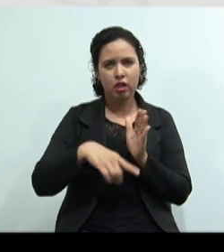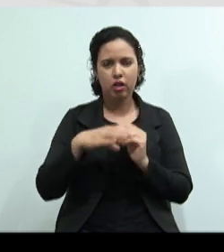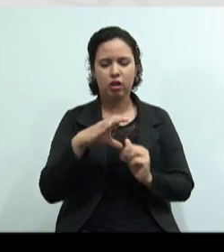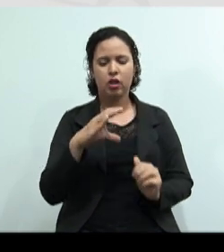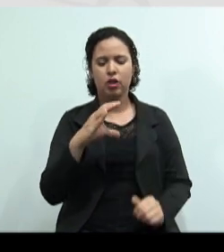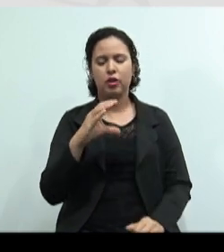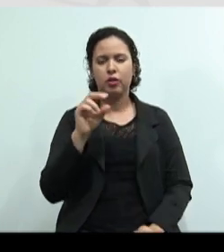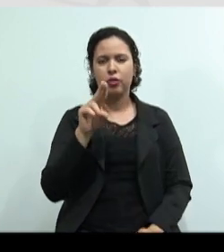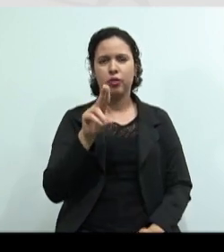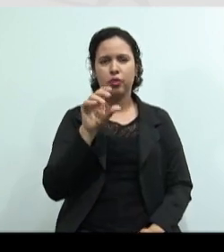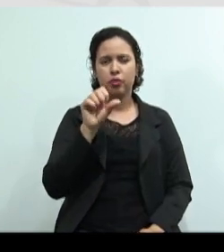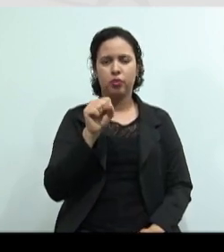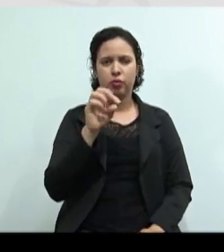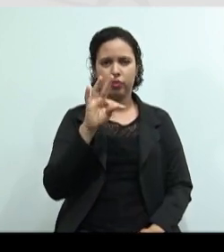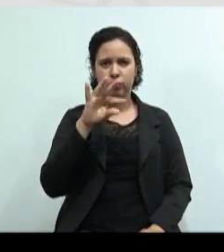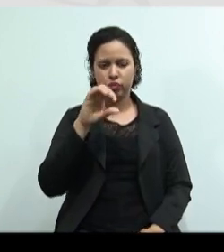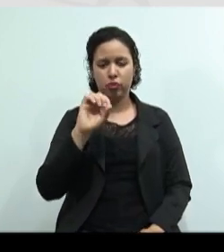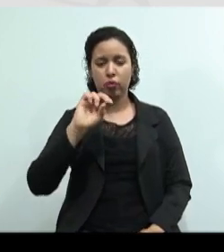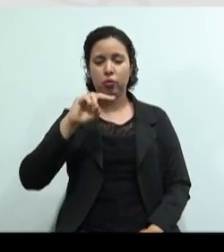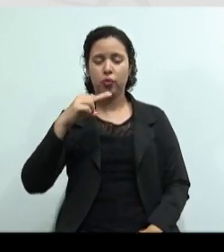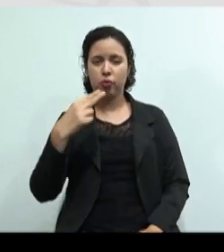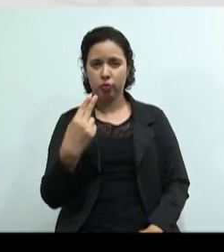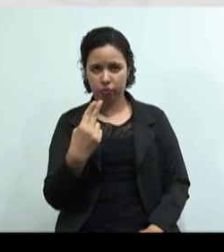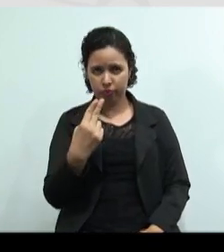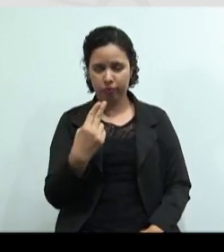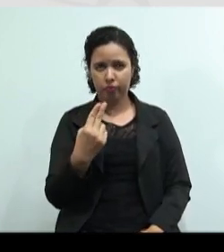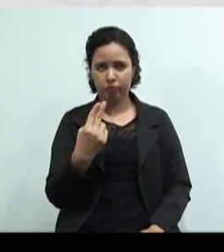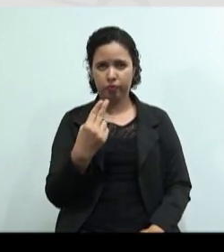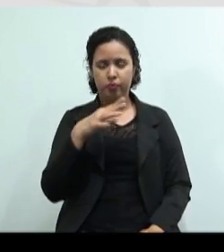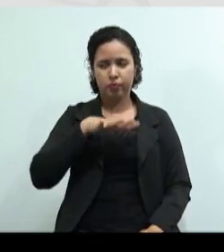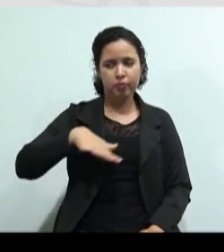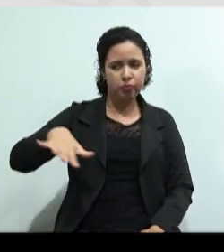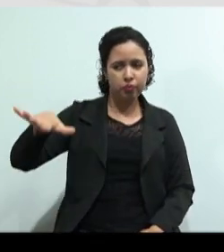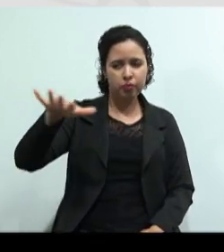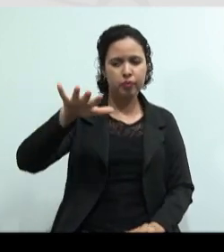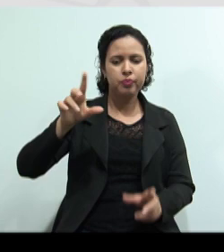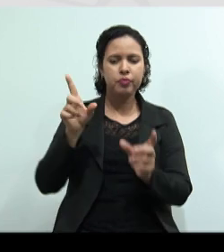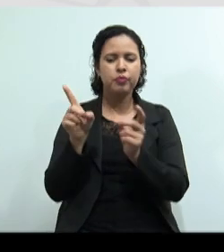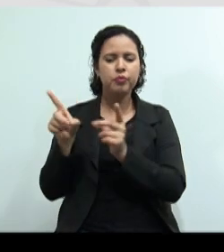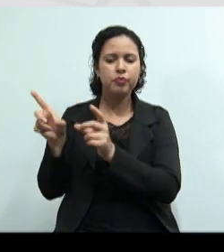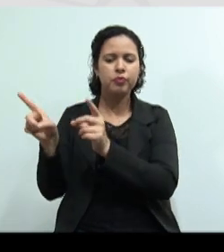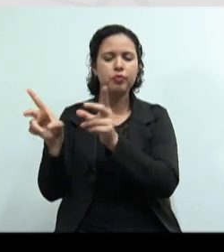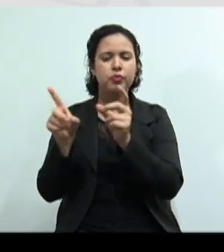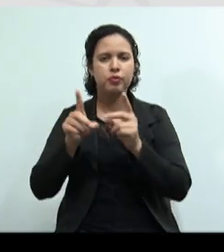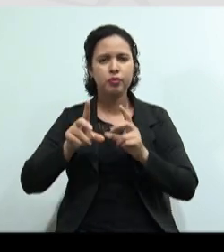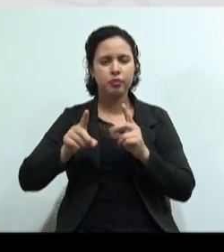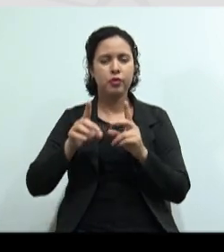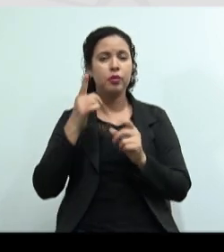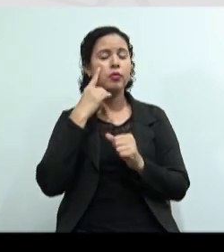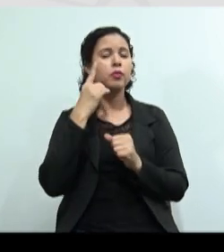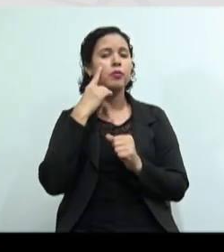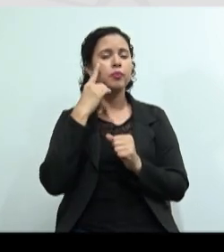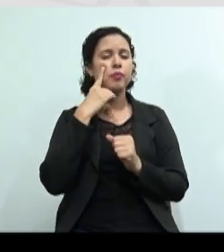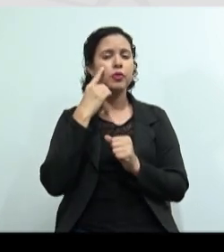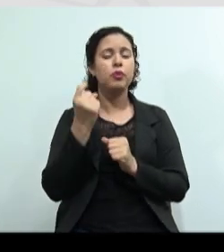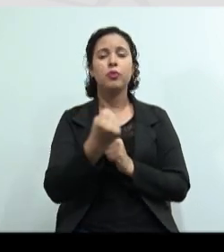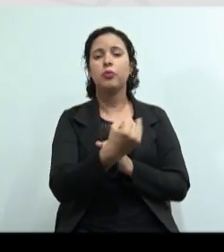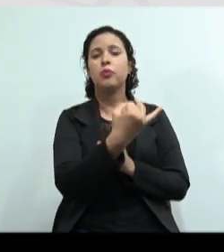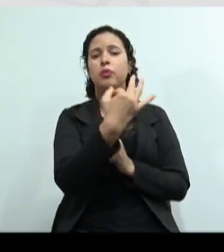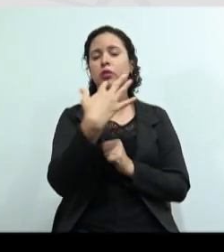mercado. Dos dois, o menor. Então, eu vou avaliar o custo da mercadoria